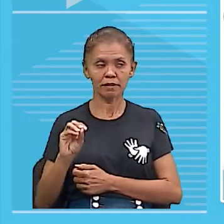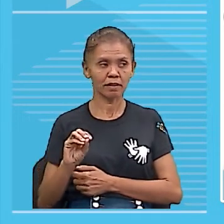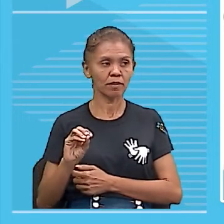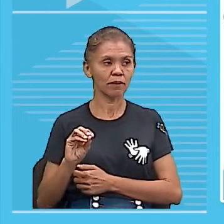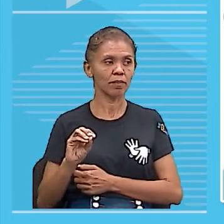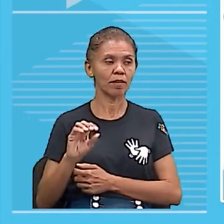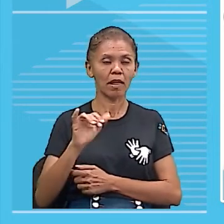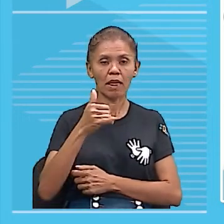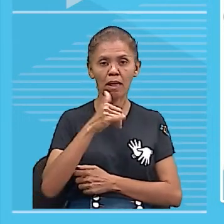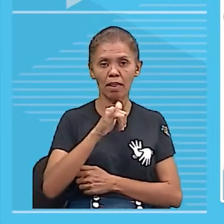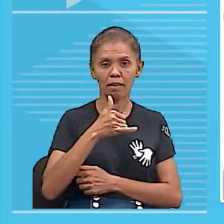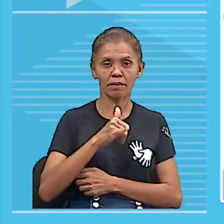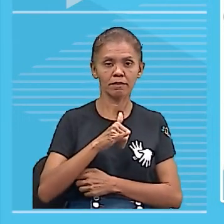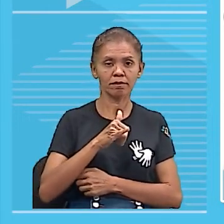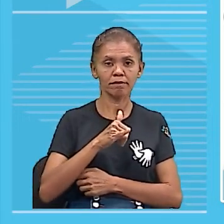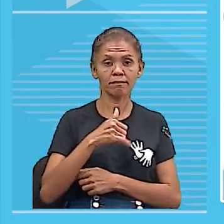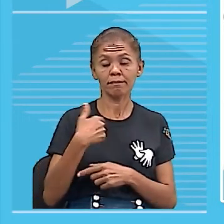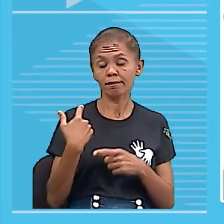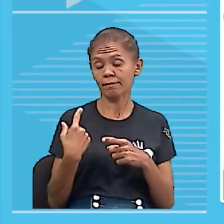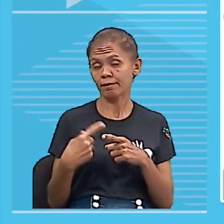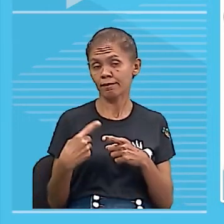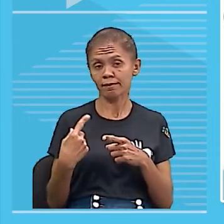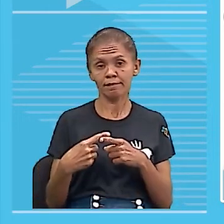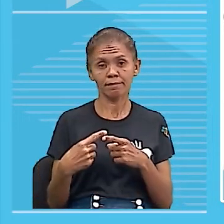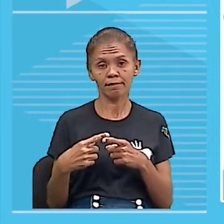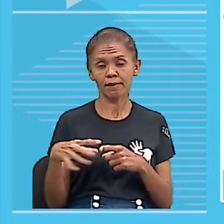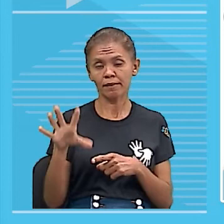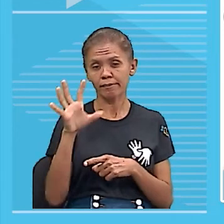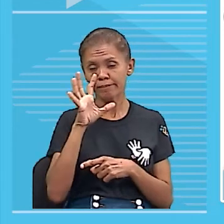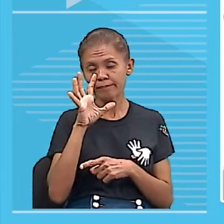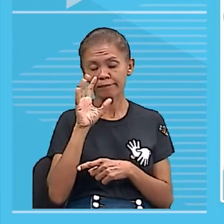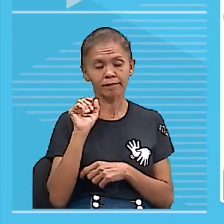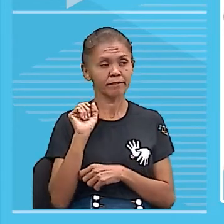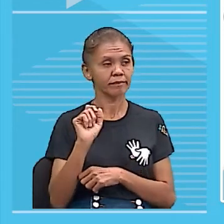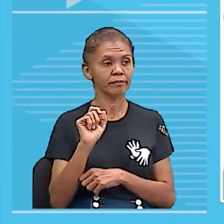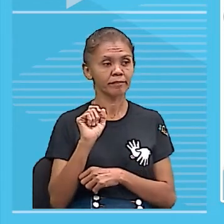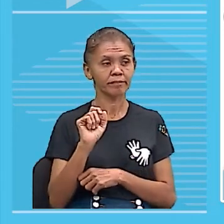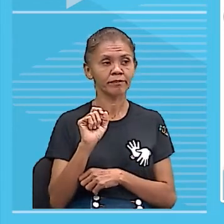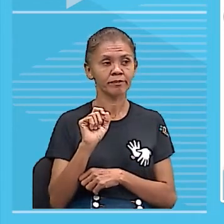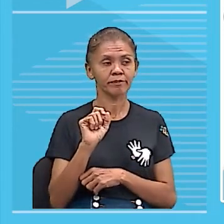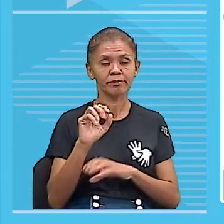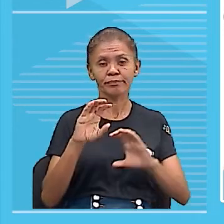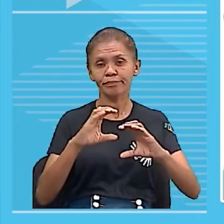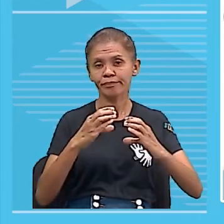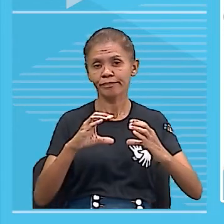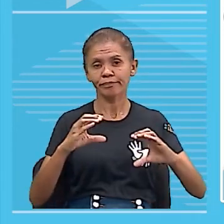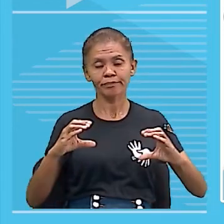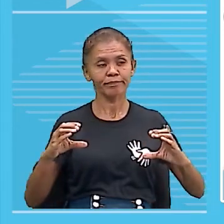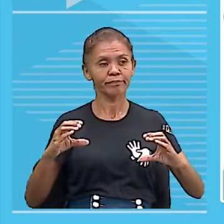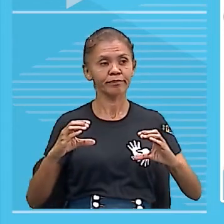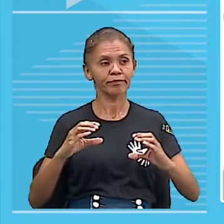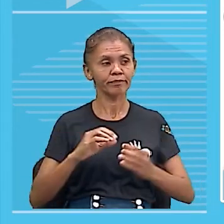porque professor E observa aqui o meu circuito